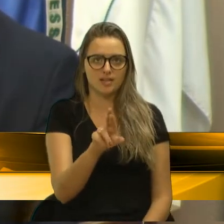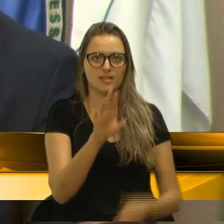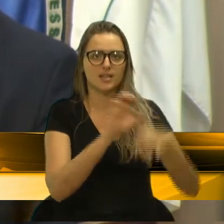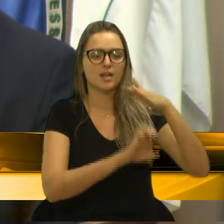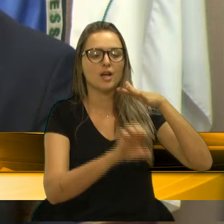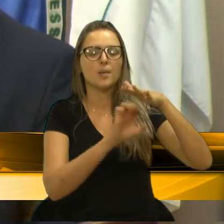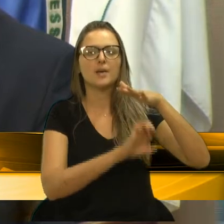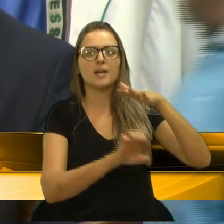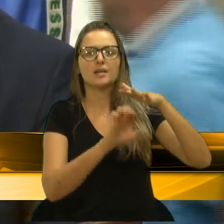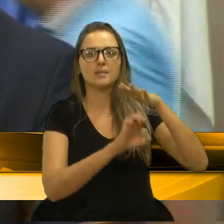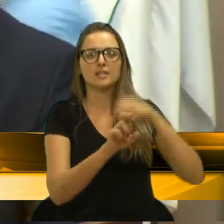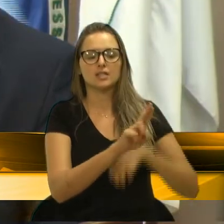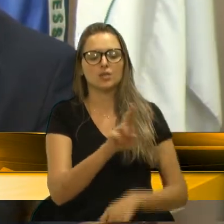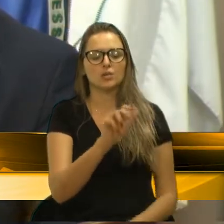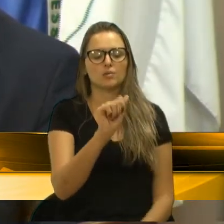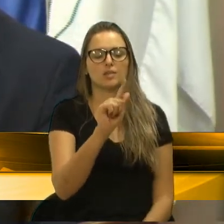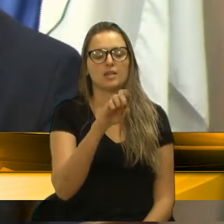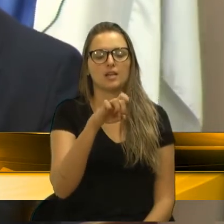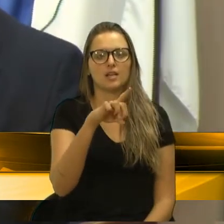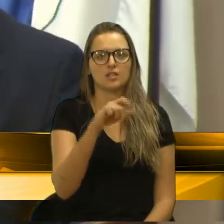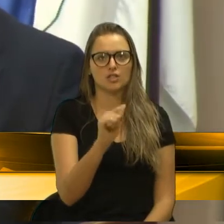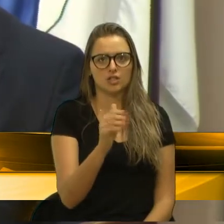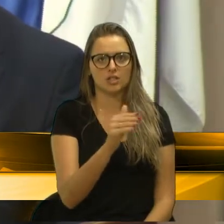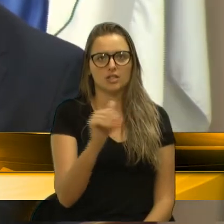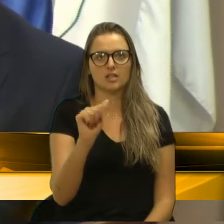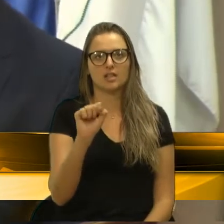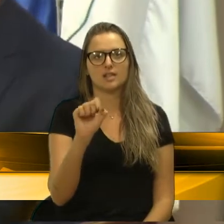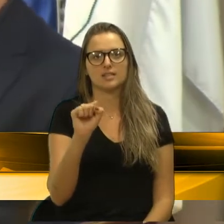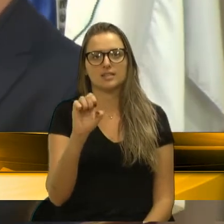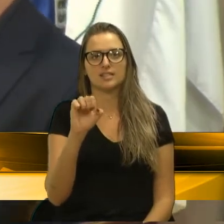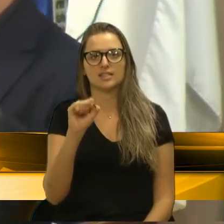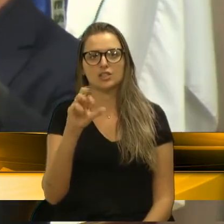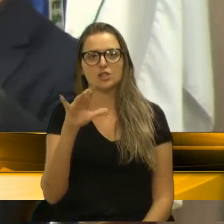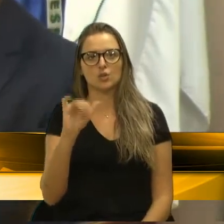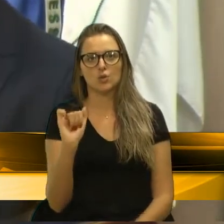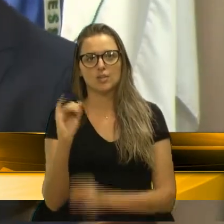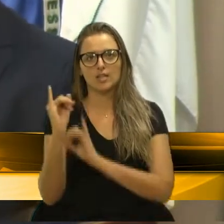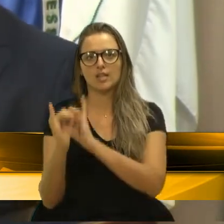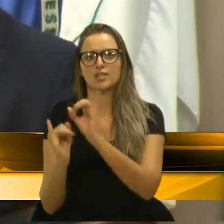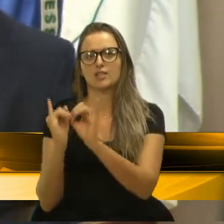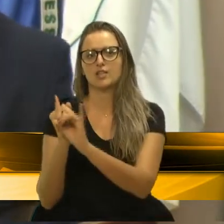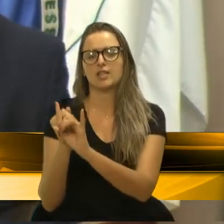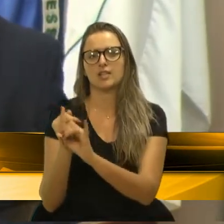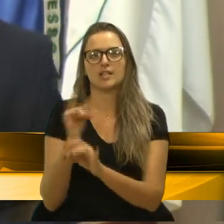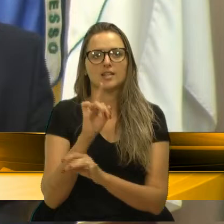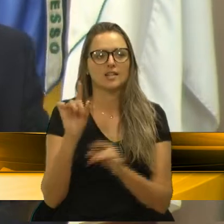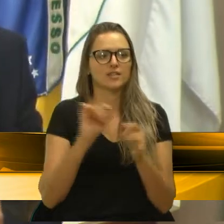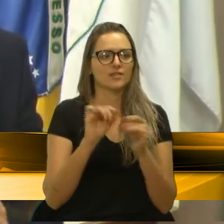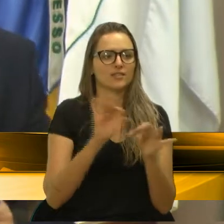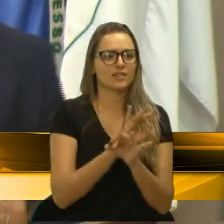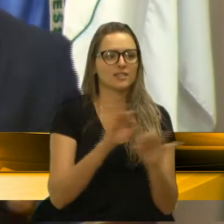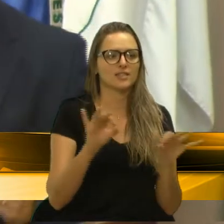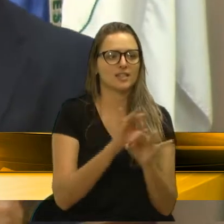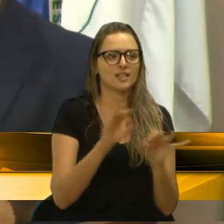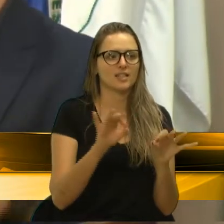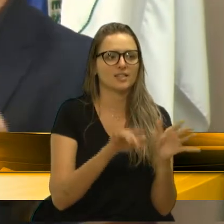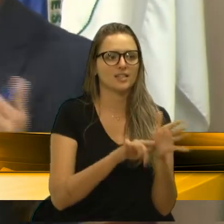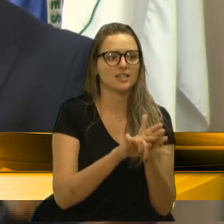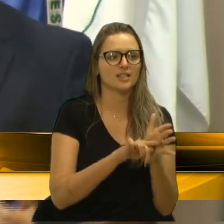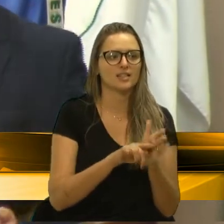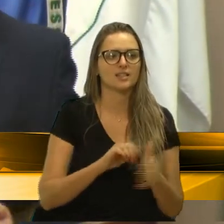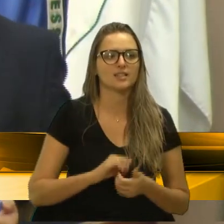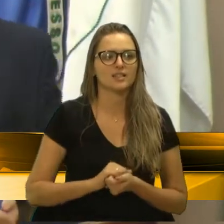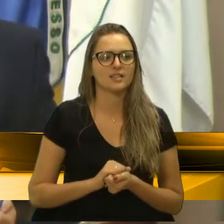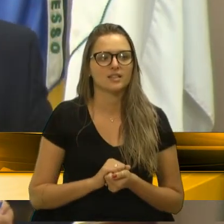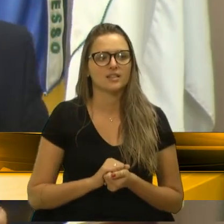essa empresa chamada Agenda Assessoria e Planejamento de Informática, sem ela ter feito nada sobre o censo previdenciário. Aliás, no aditivo